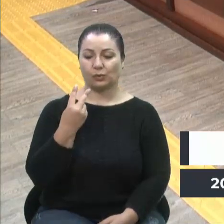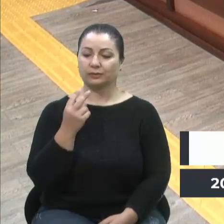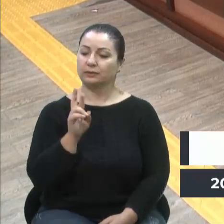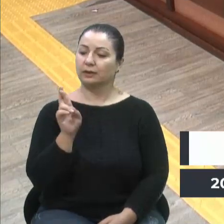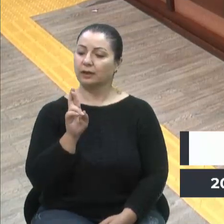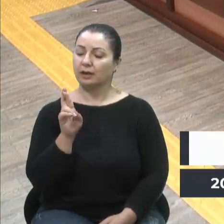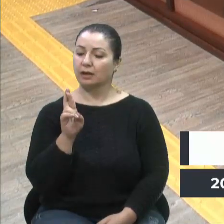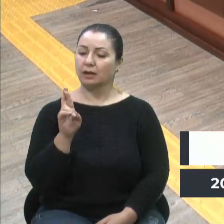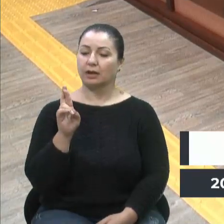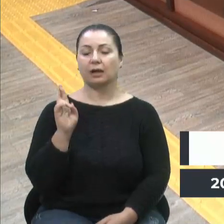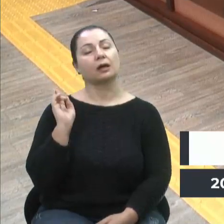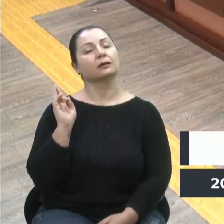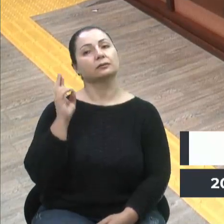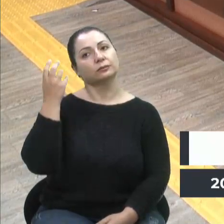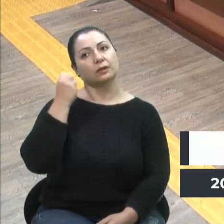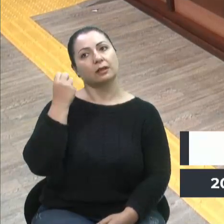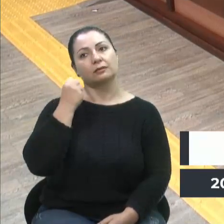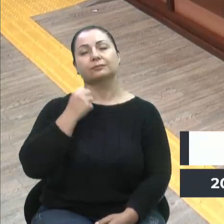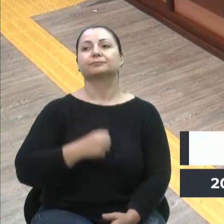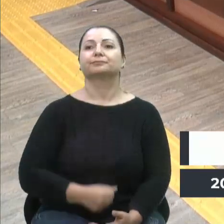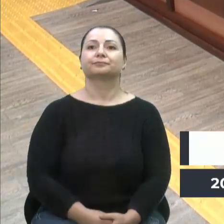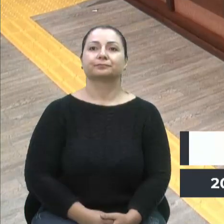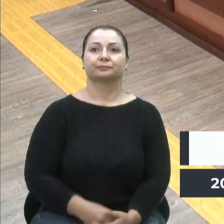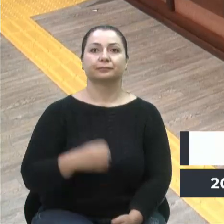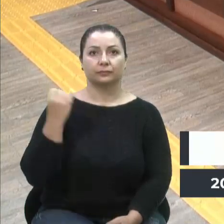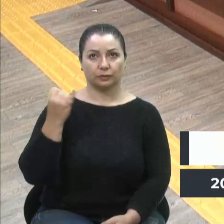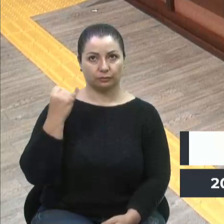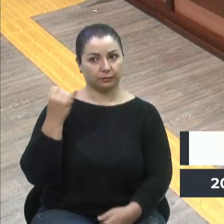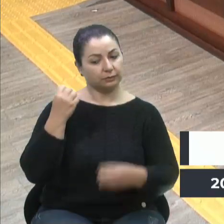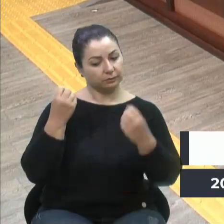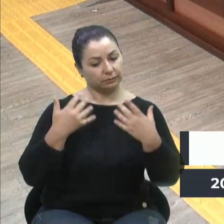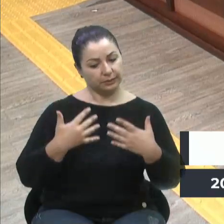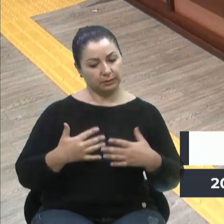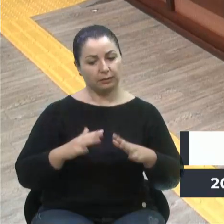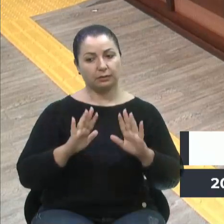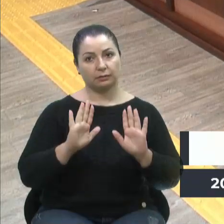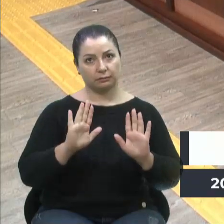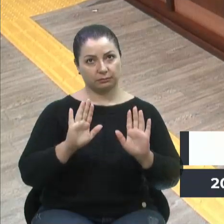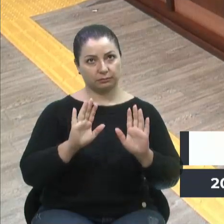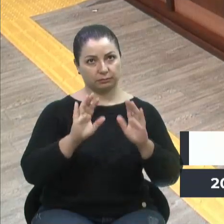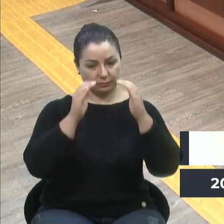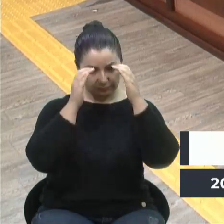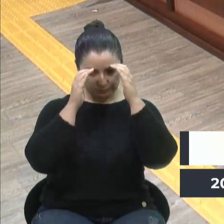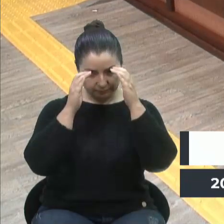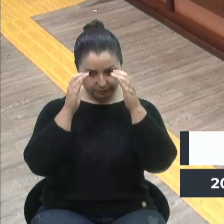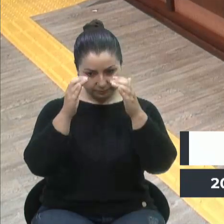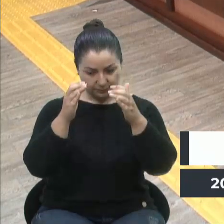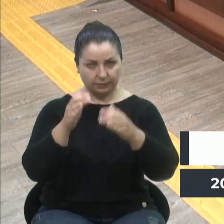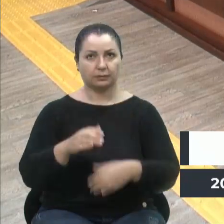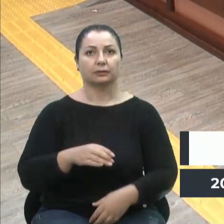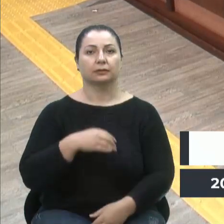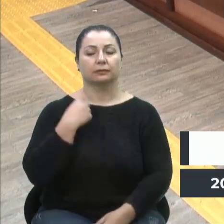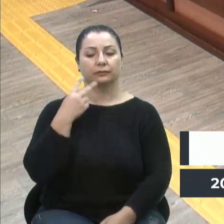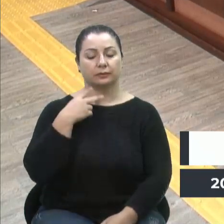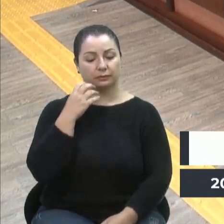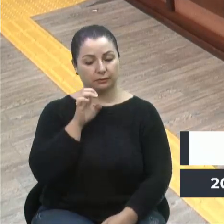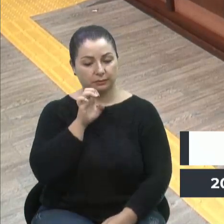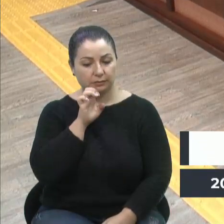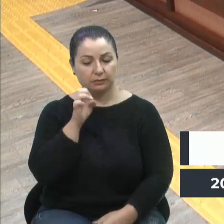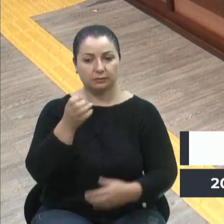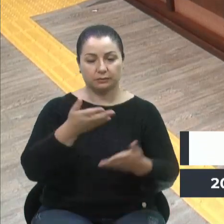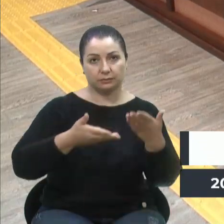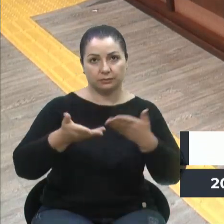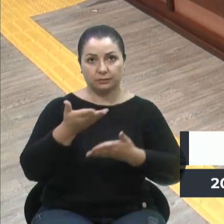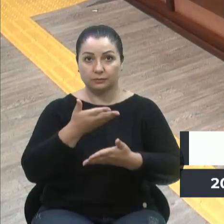que não funciona? Importante explicar. Com todo respeito aqui, vereador Estela, eu sou de uma área de exatas, tu me ensina nas tuas áreas, a gente está tentando, de